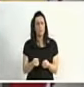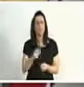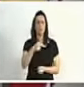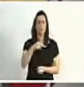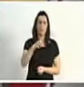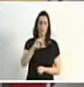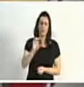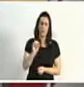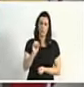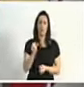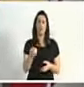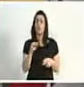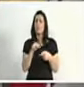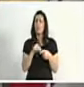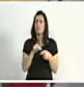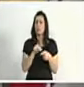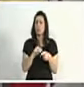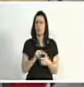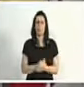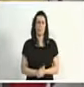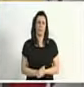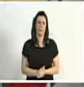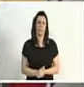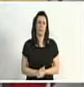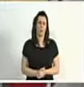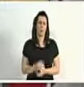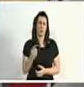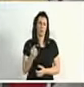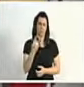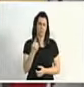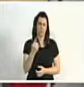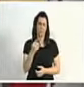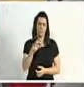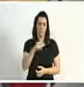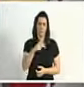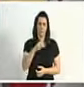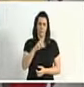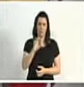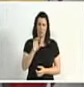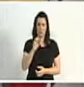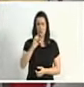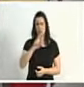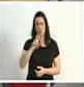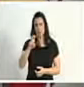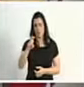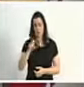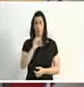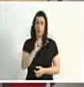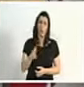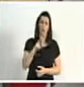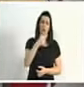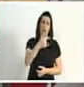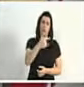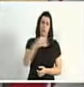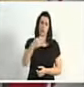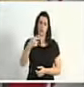Senado Federal, pelas seguintes razões. 1. A PEC 55, ou 241,